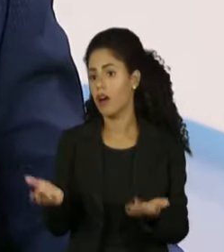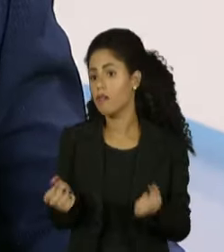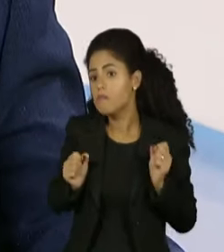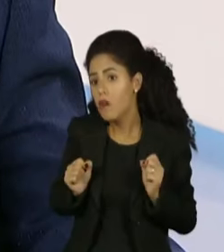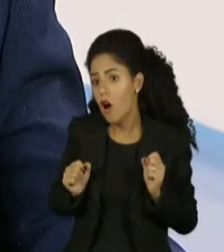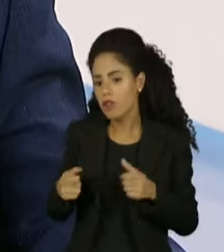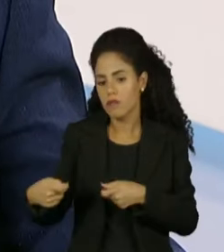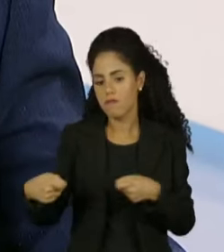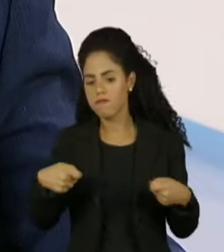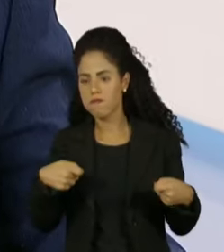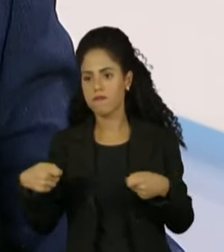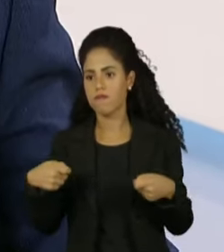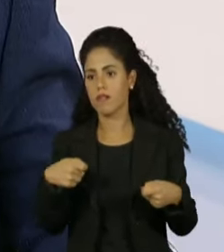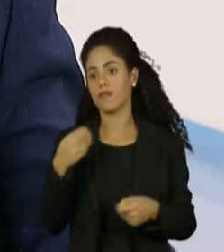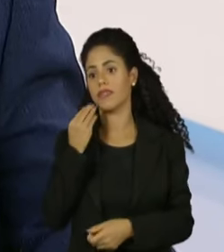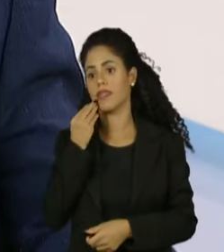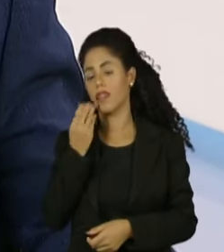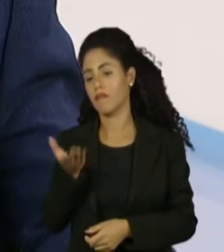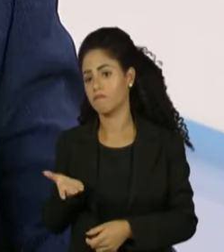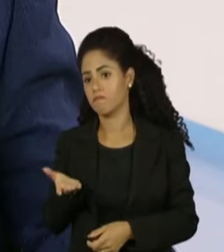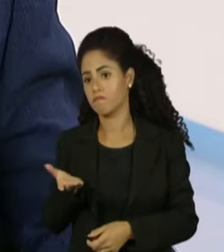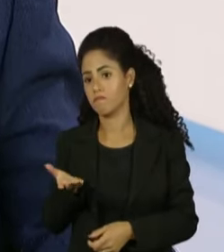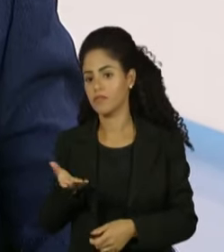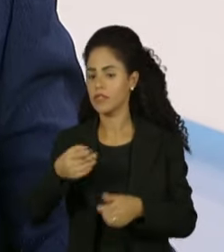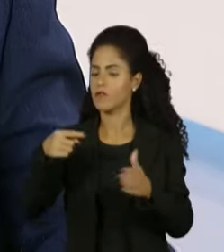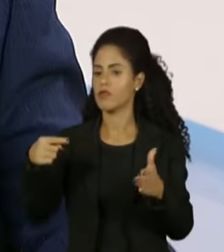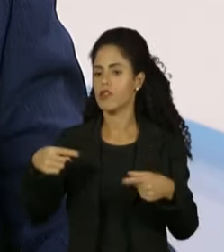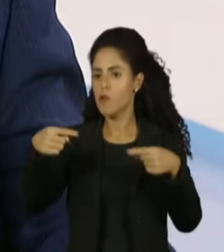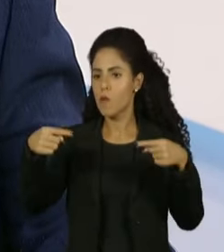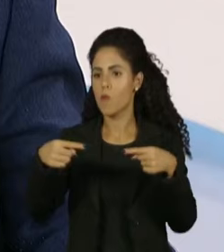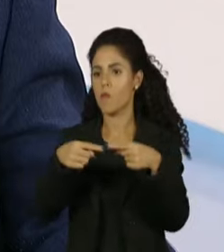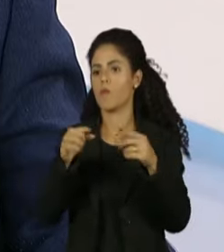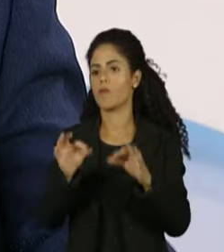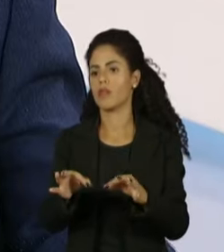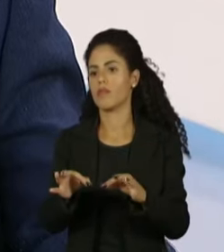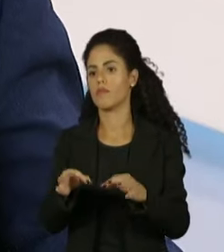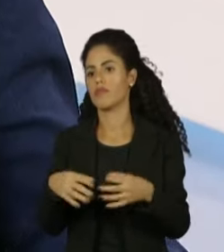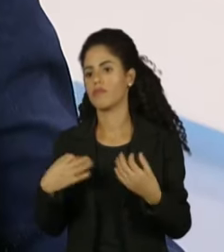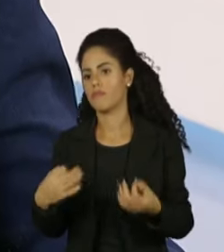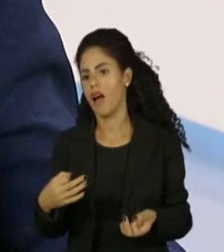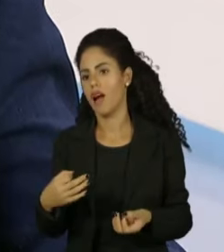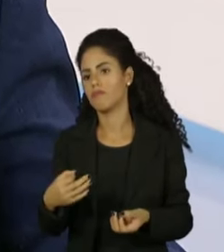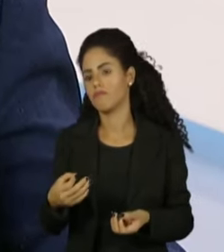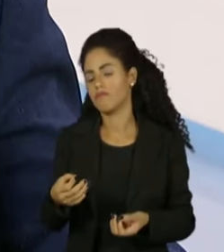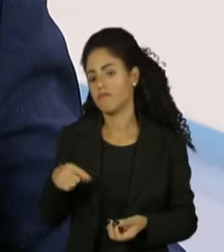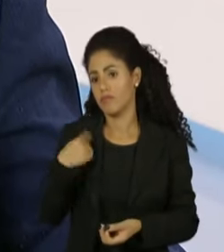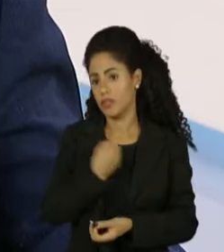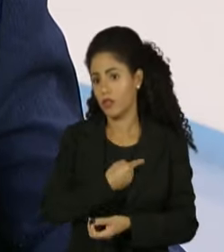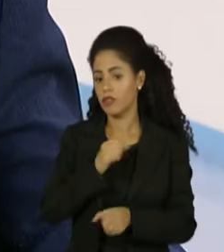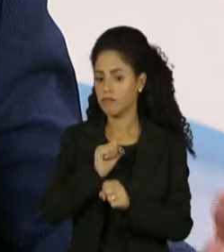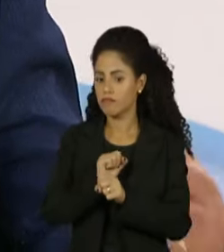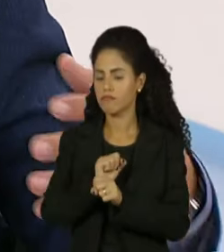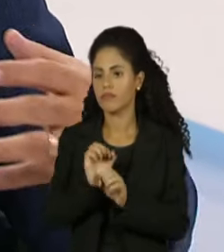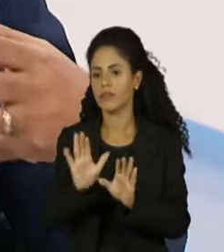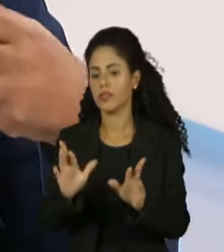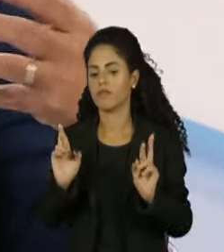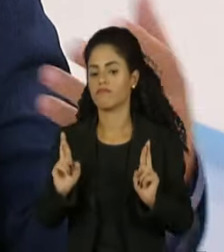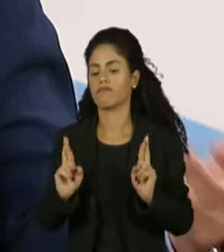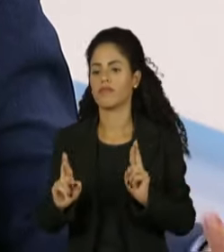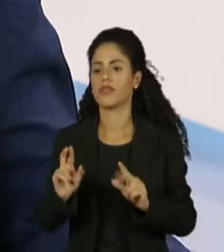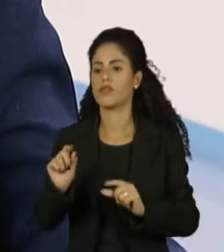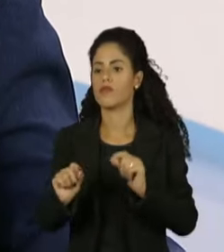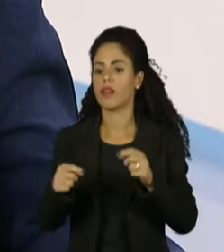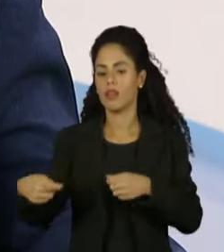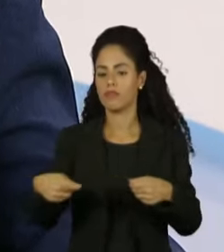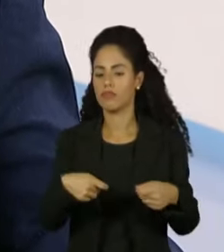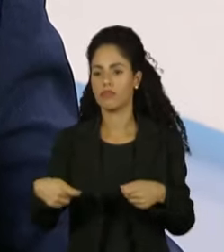braço. Eu acho que o mais provável, mais adequado, e o que o bom senso determina, é o que nós esperamos, que as partes